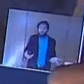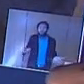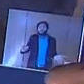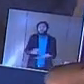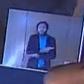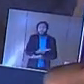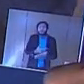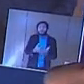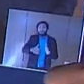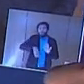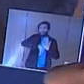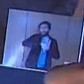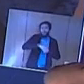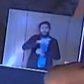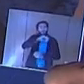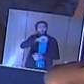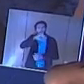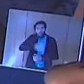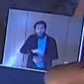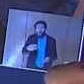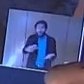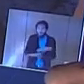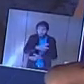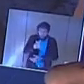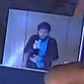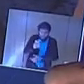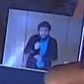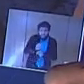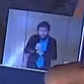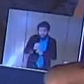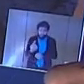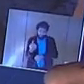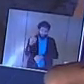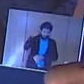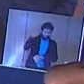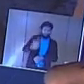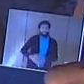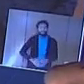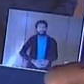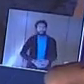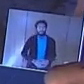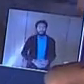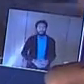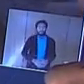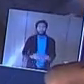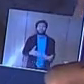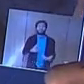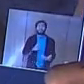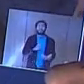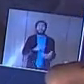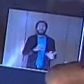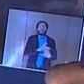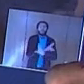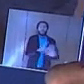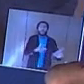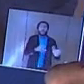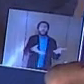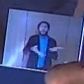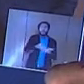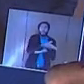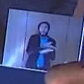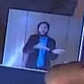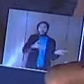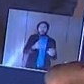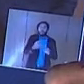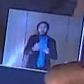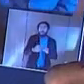crime, decorrido já há 5 anos. Essa colaboração, hoje, se dá mediante